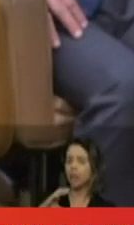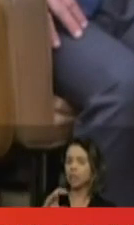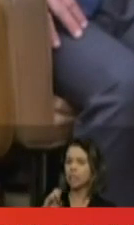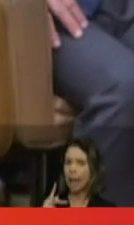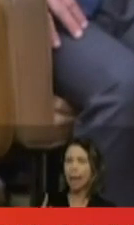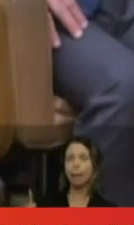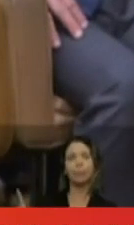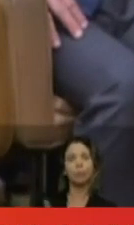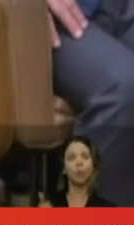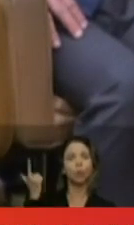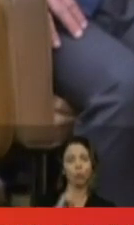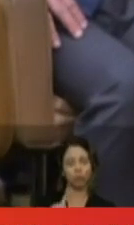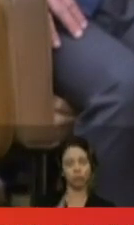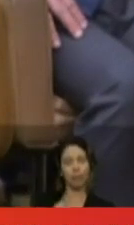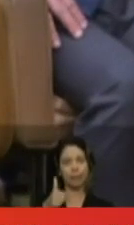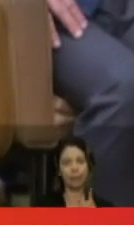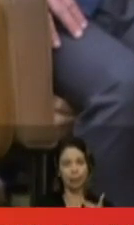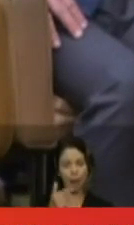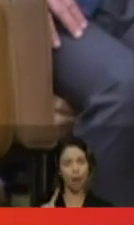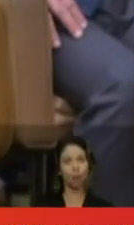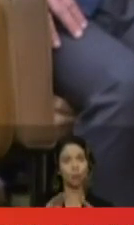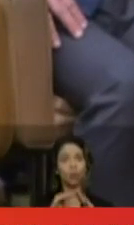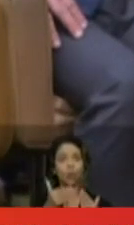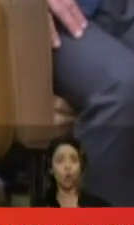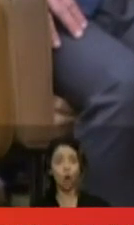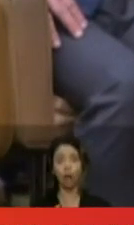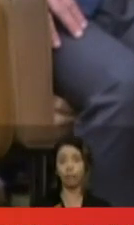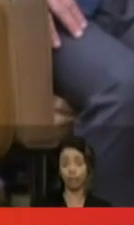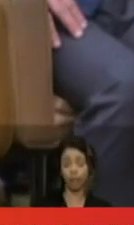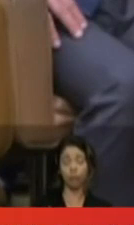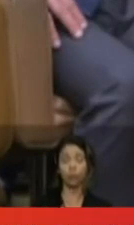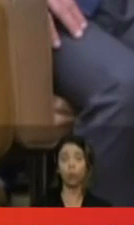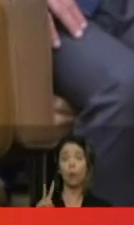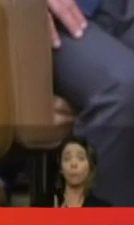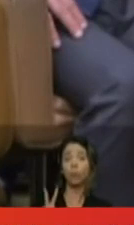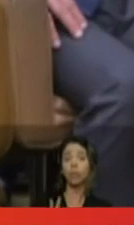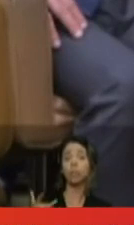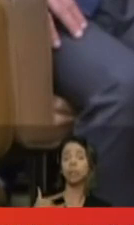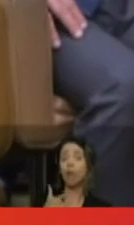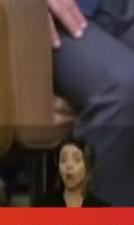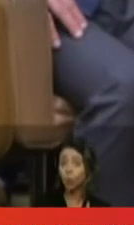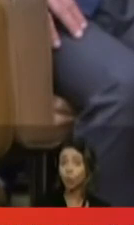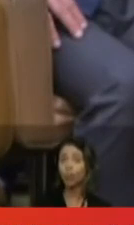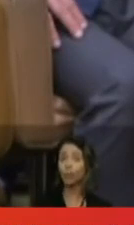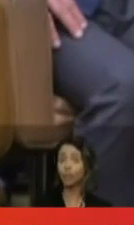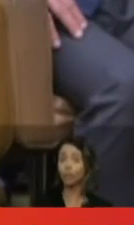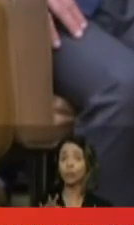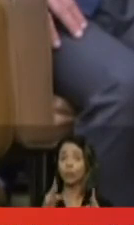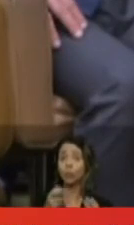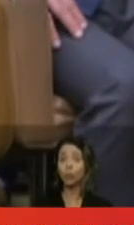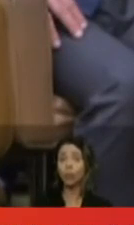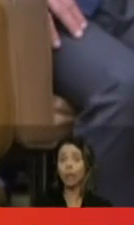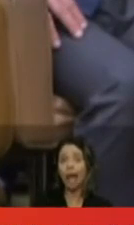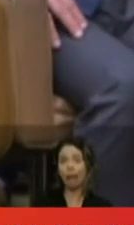de janeiro? Olha, eu diria que a gente precisa, no mínimo, terminar a apuração concreta do que